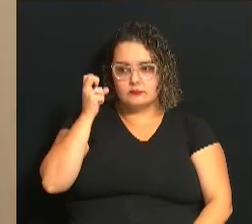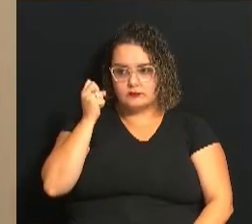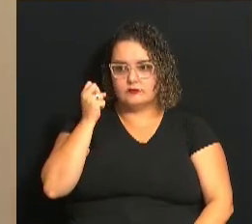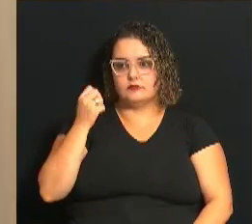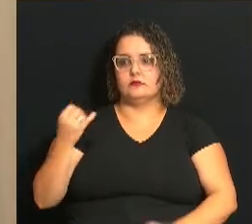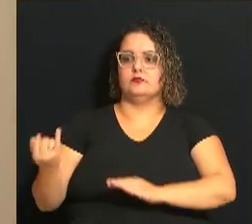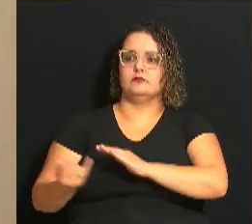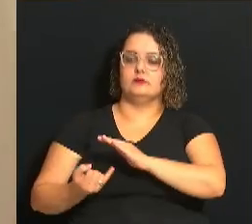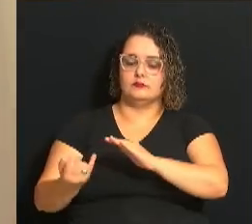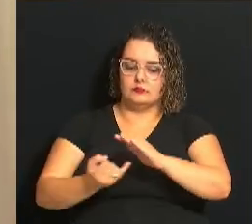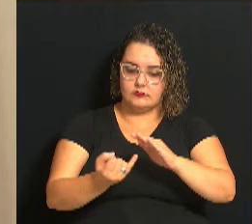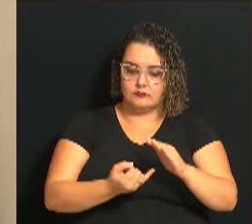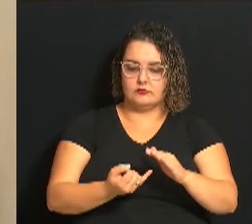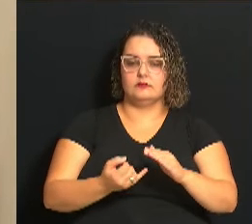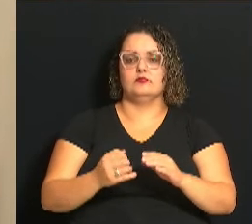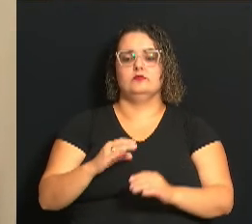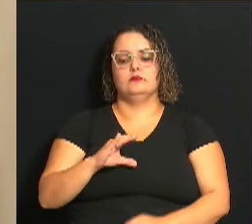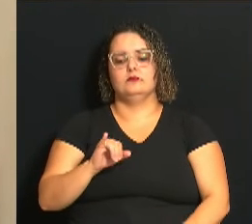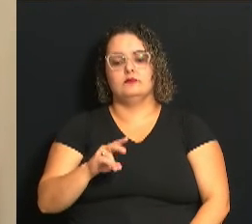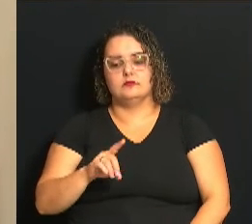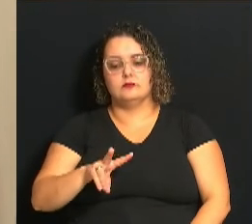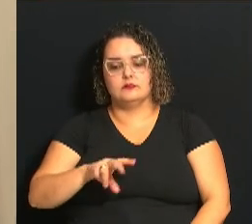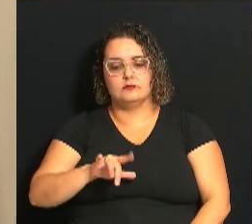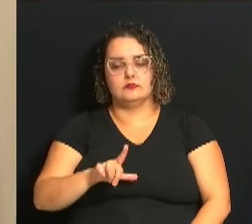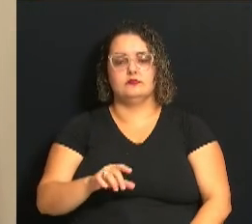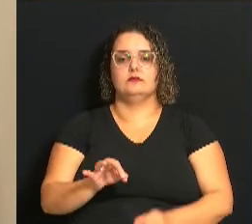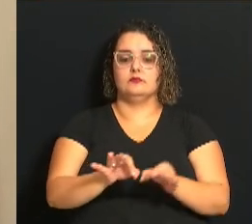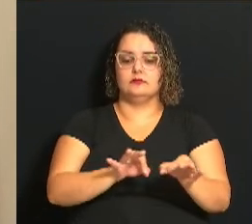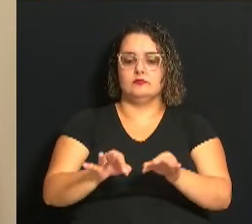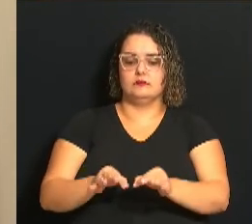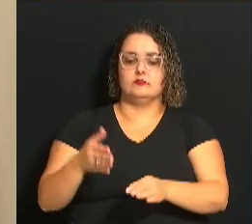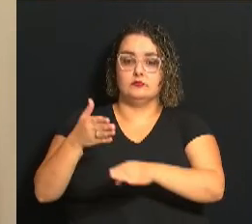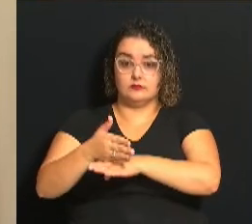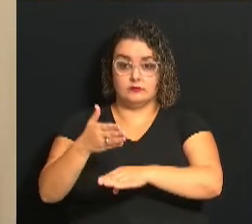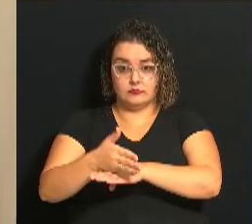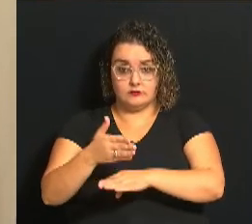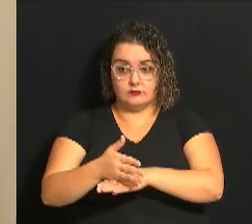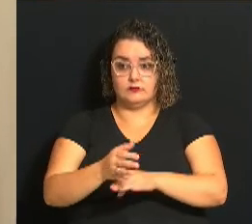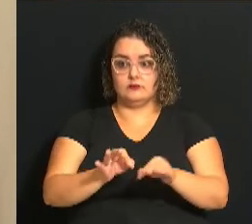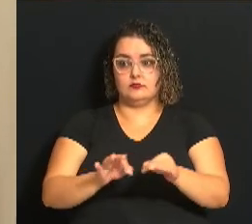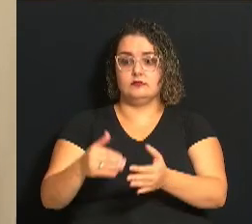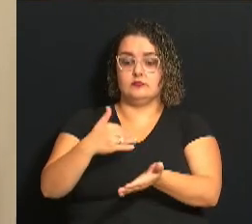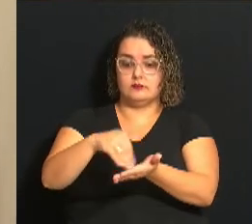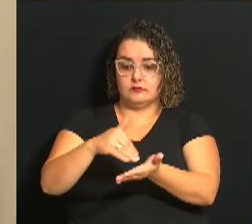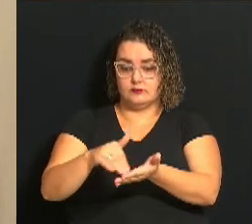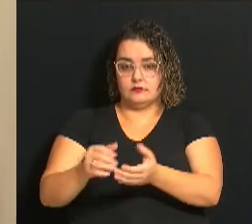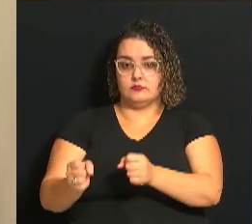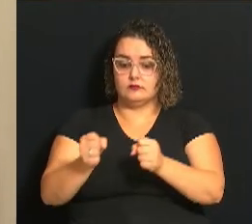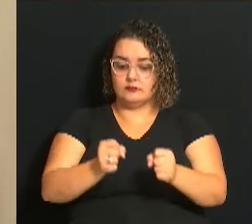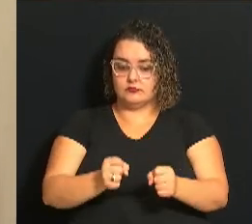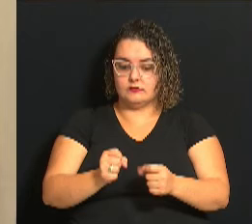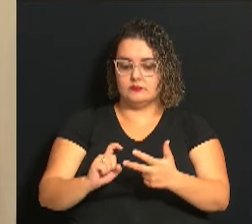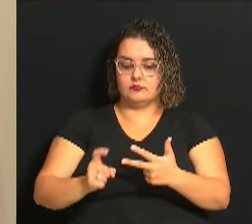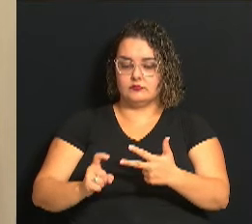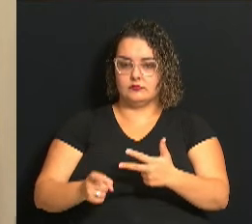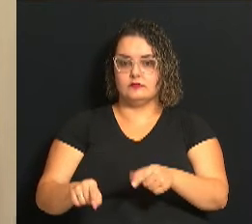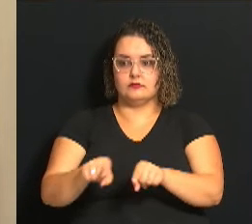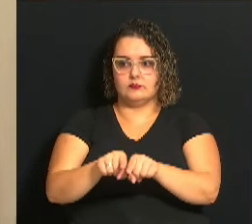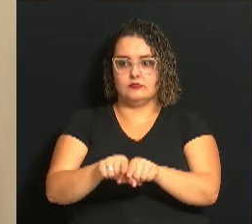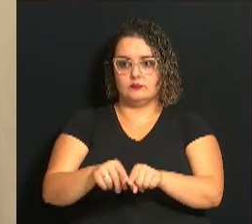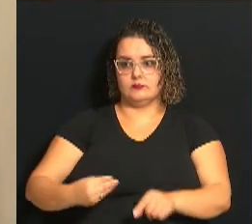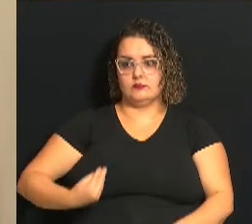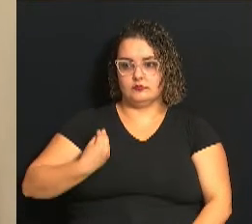entidades civil organizada, a população participou, a secretaria representando o Poder Executivo e também a presença